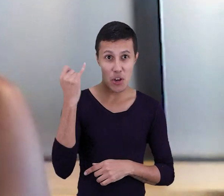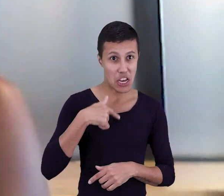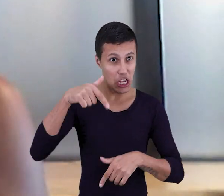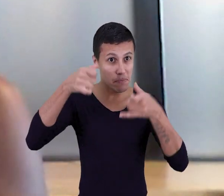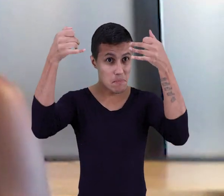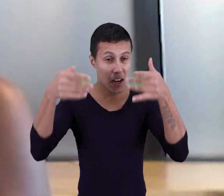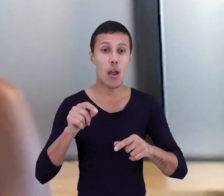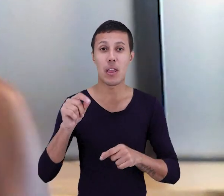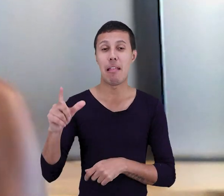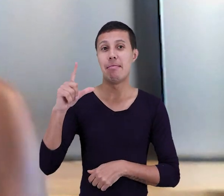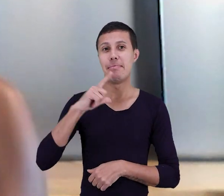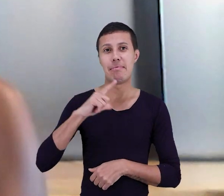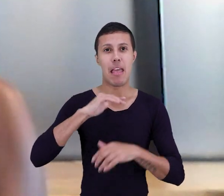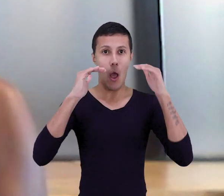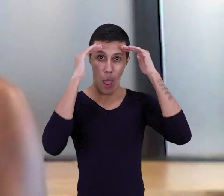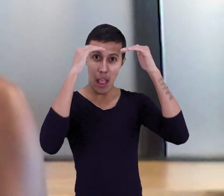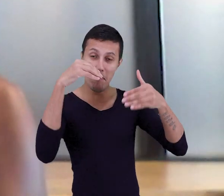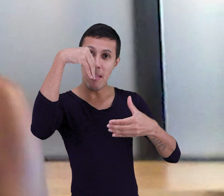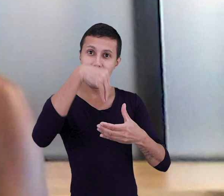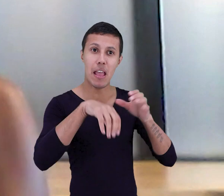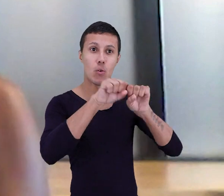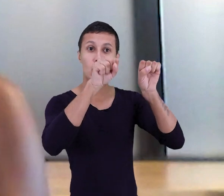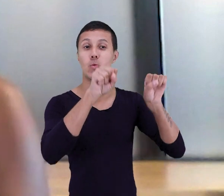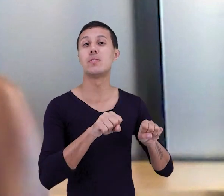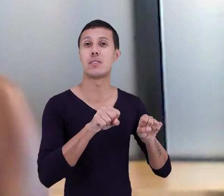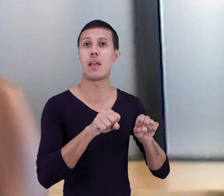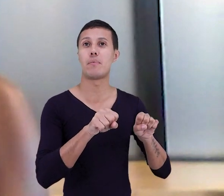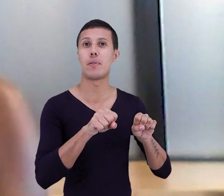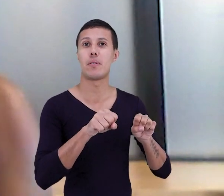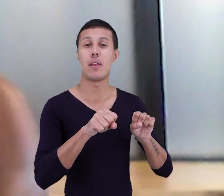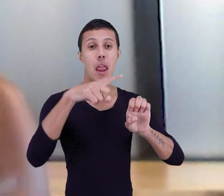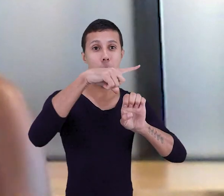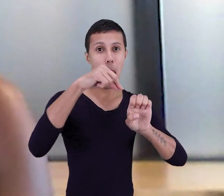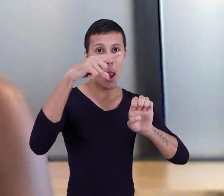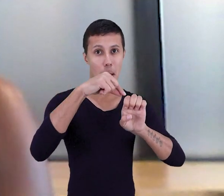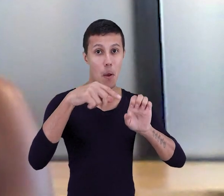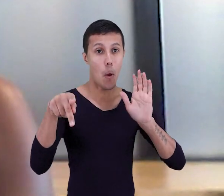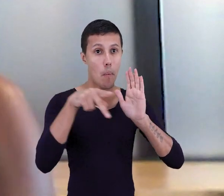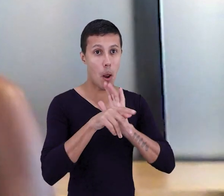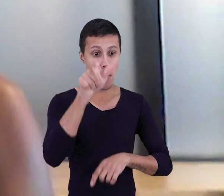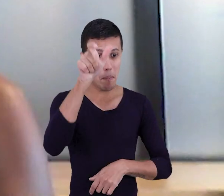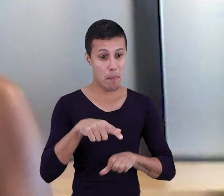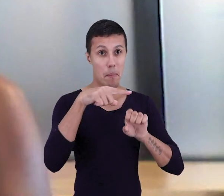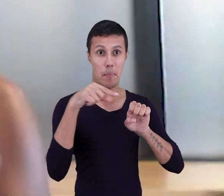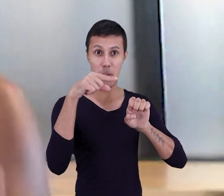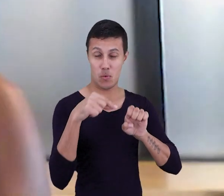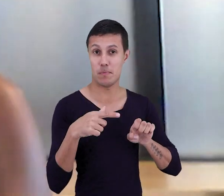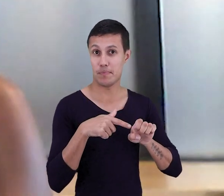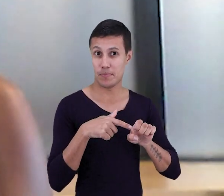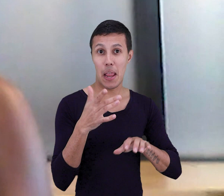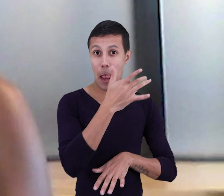falar que existe um respeito dentro do ecossistema de empreendedorismo pelo empreendedor. Então, mesmo